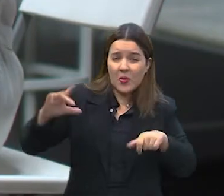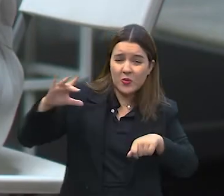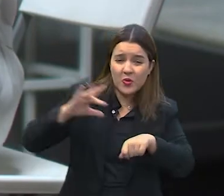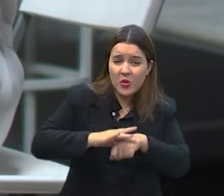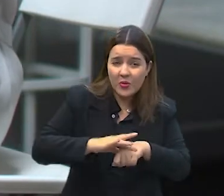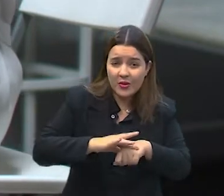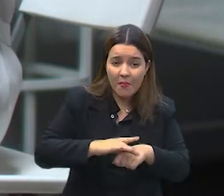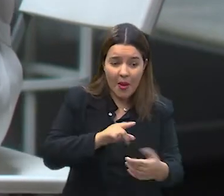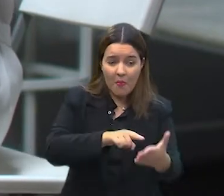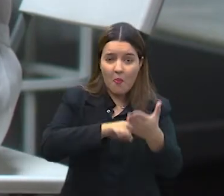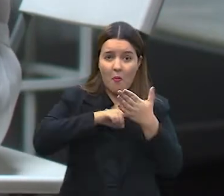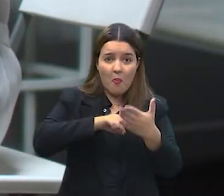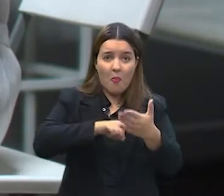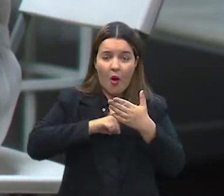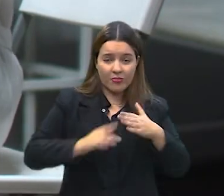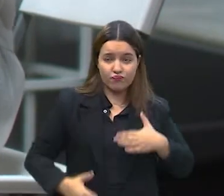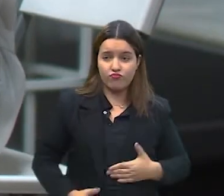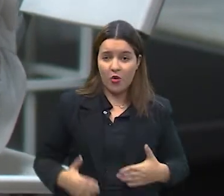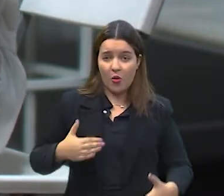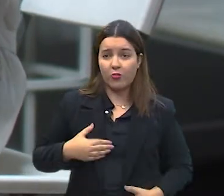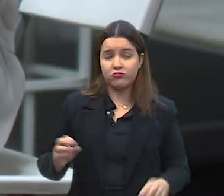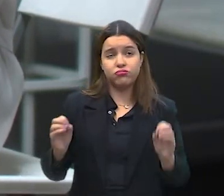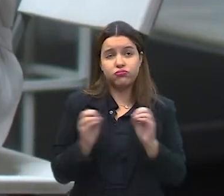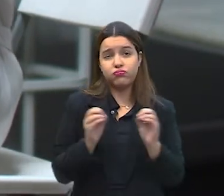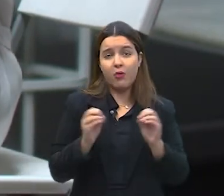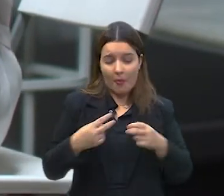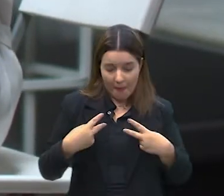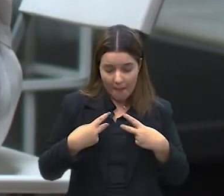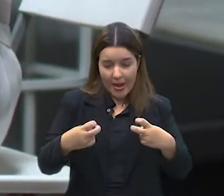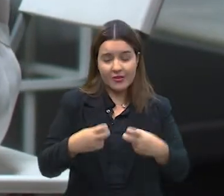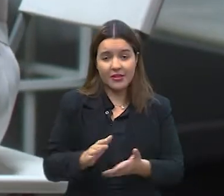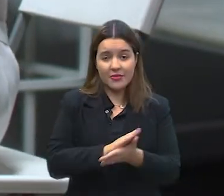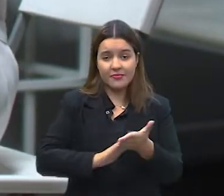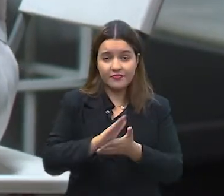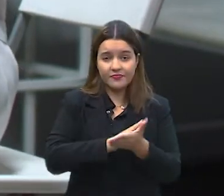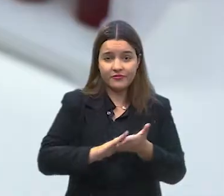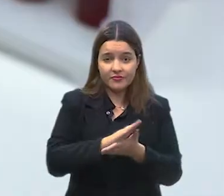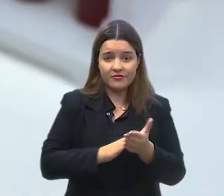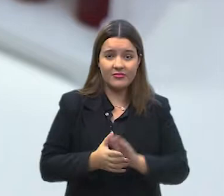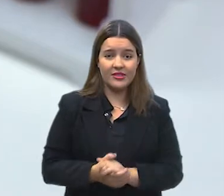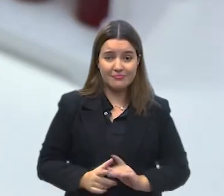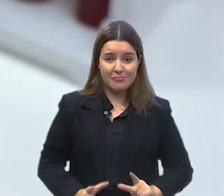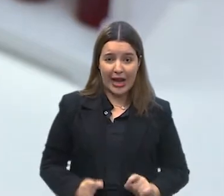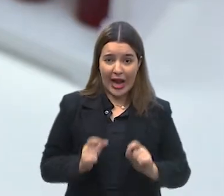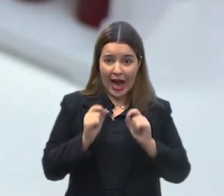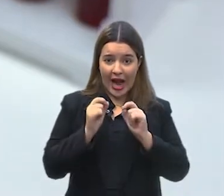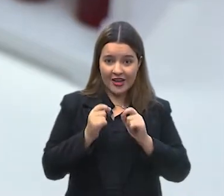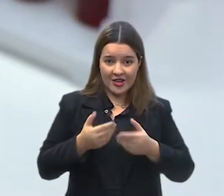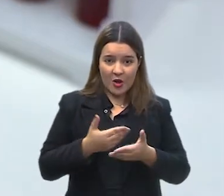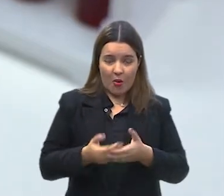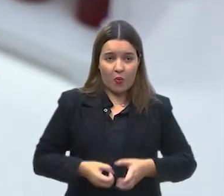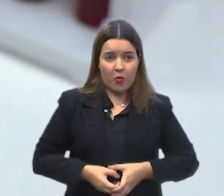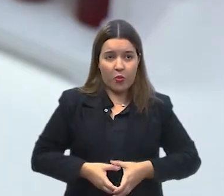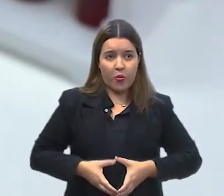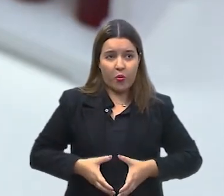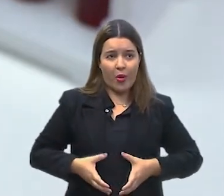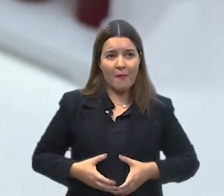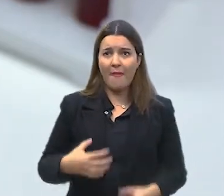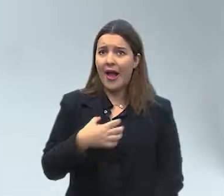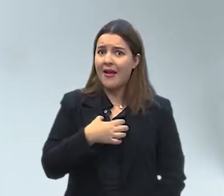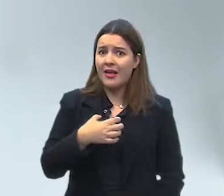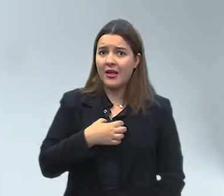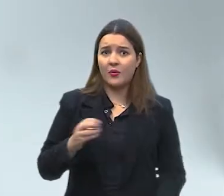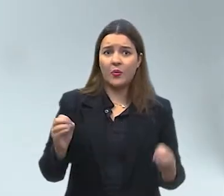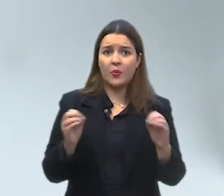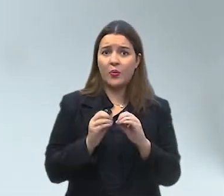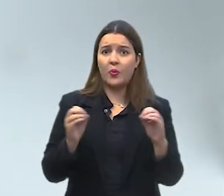não dão sintomatologia. Né? Então, principalmente o câncer é uma doença muito silenciosa no início da sua